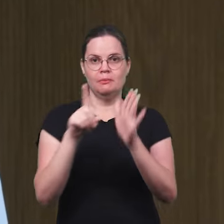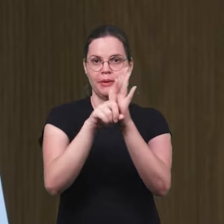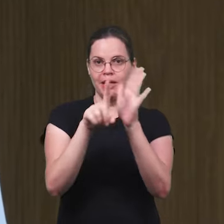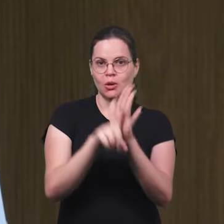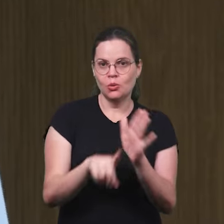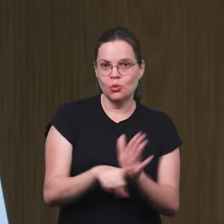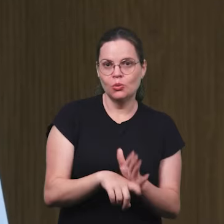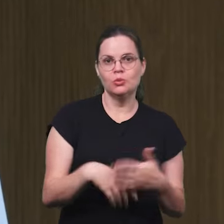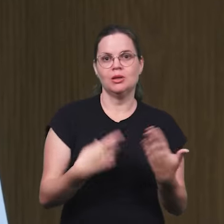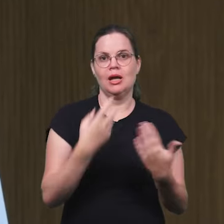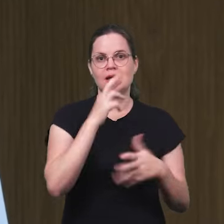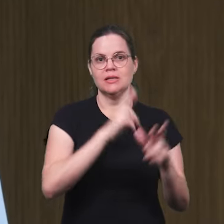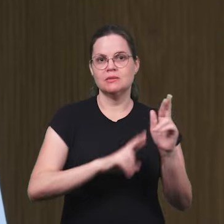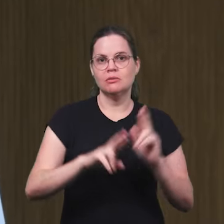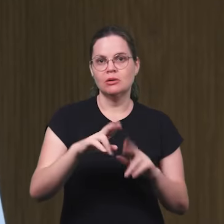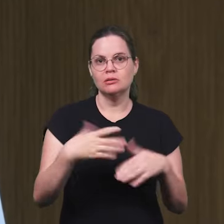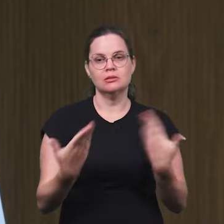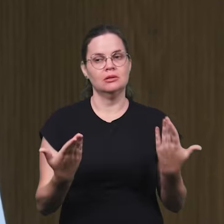questões,